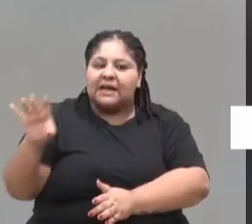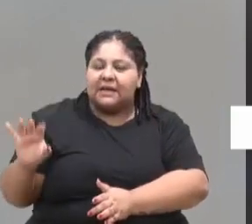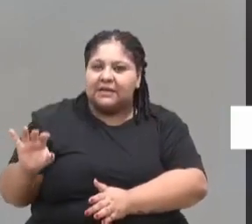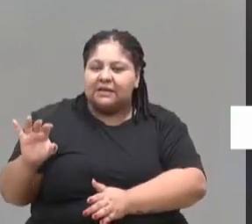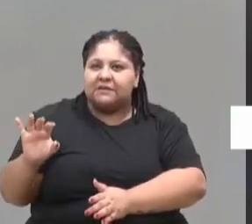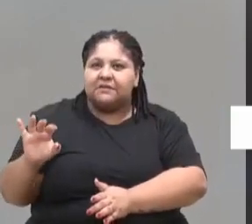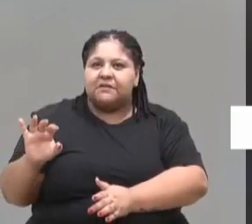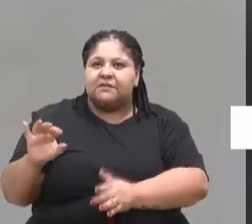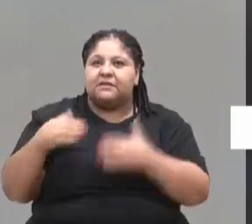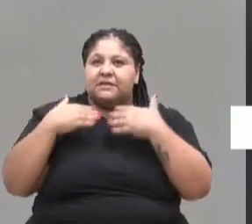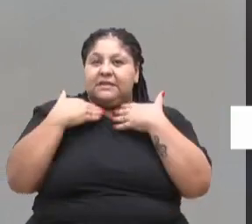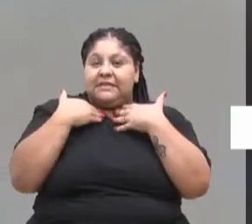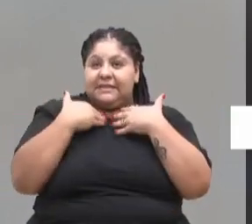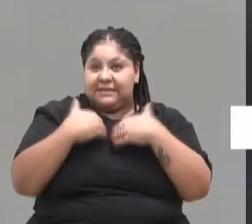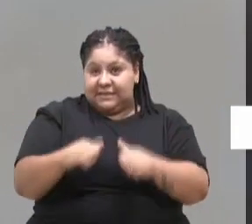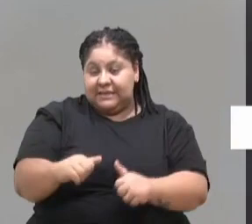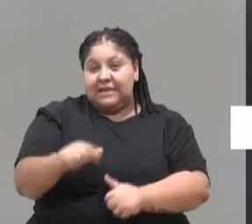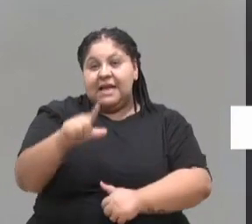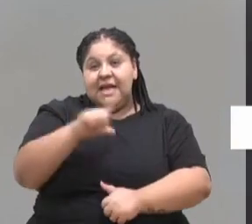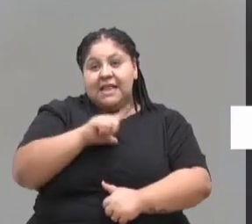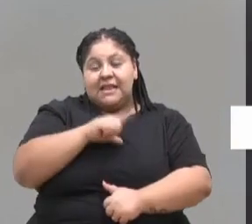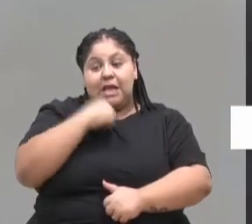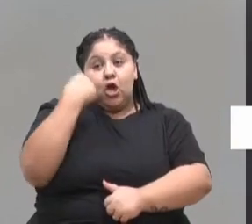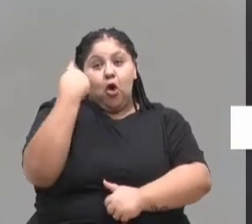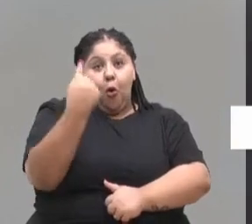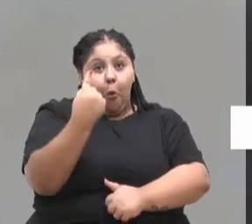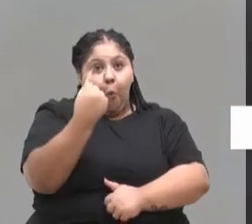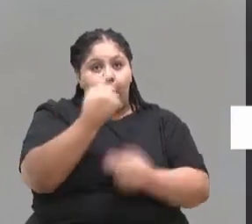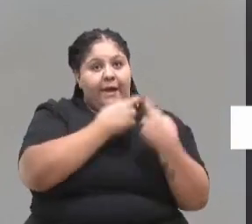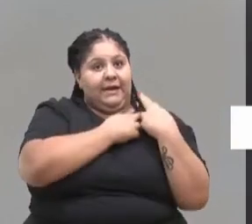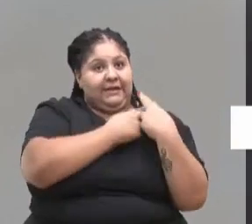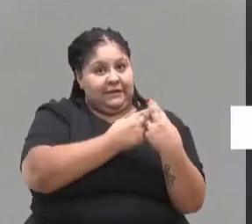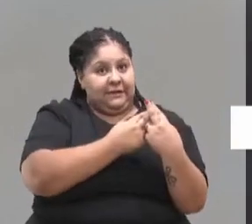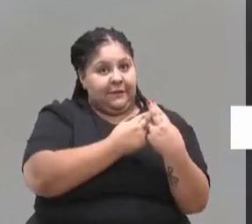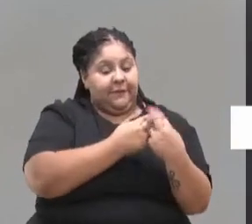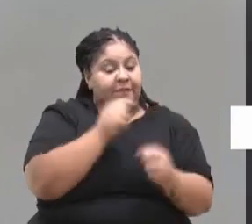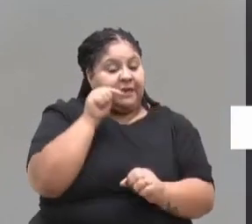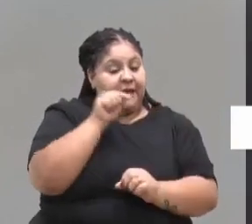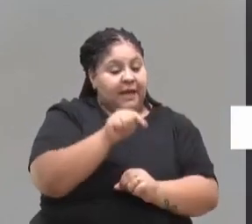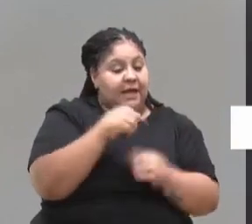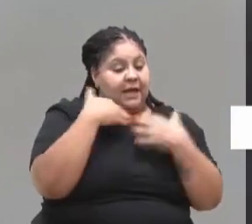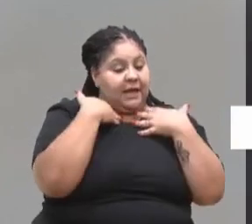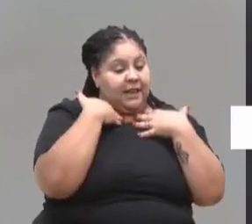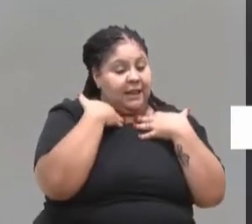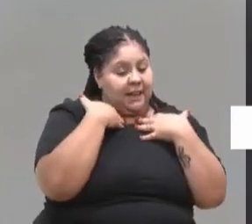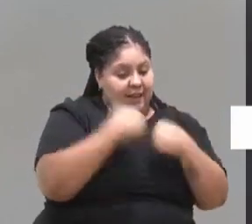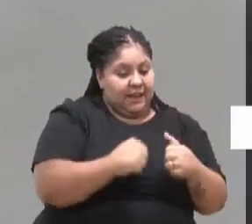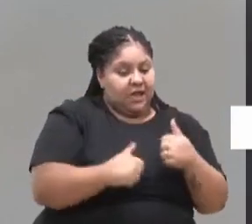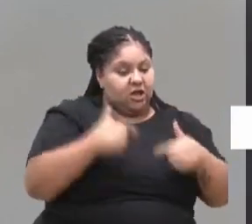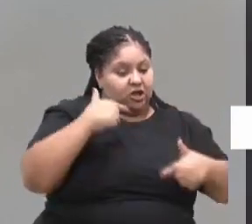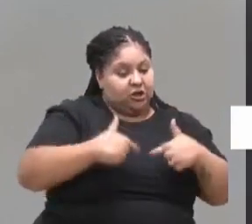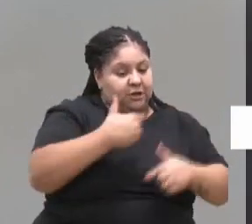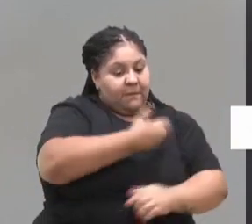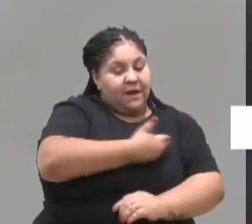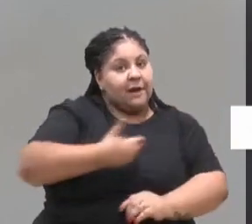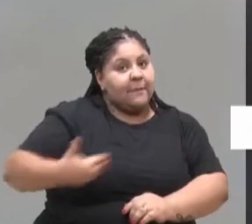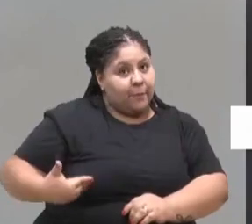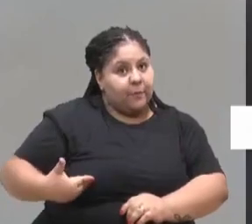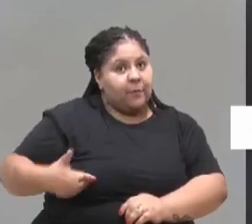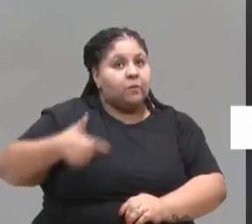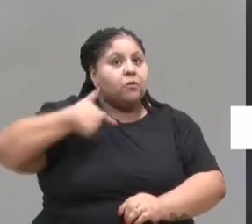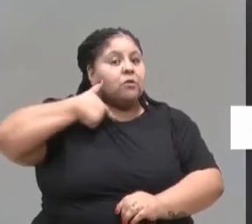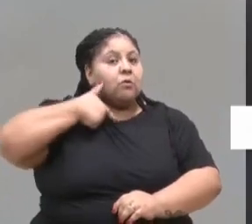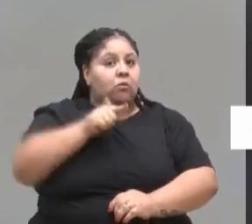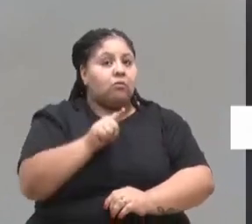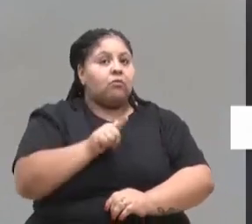acaba tendo uma responsabilidade. Essa Secretaria de Serviços Públicos conseguiria,